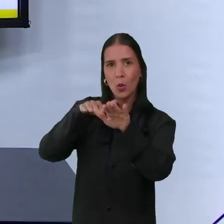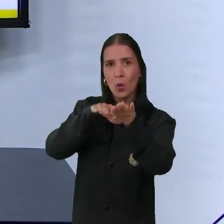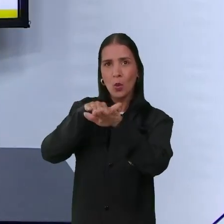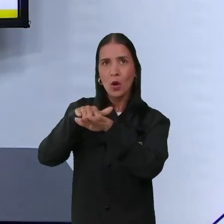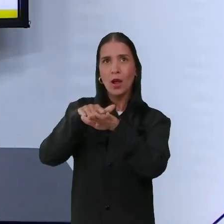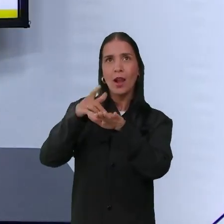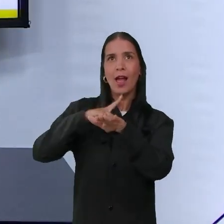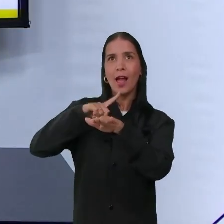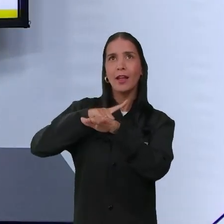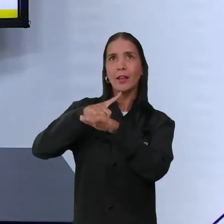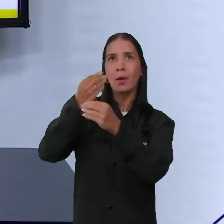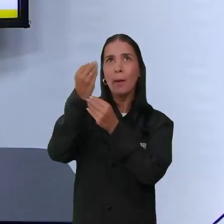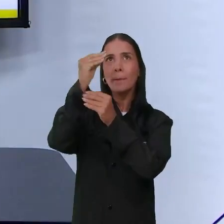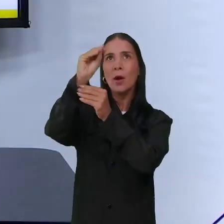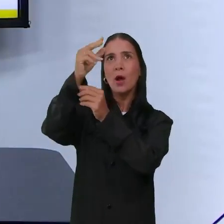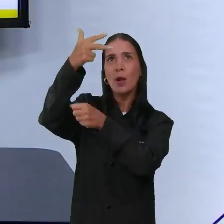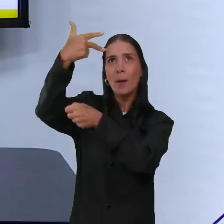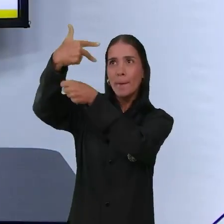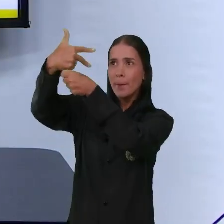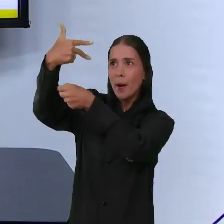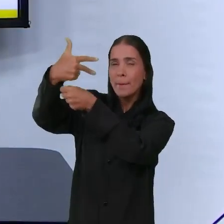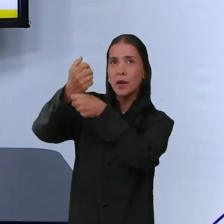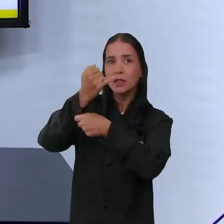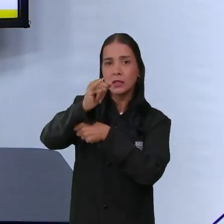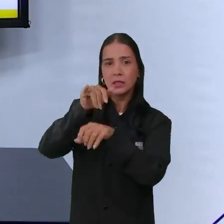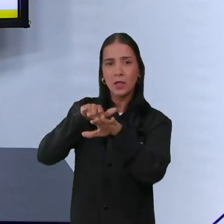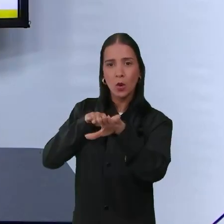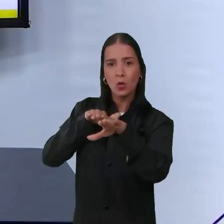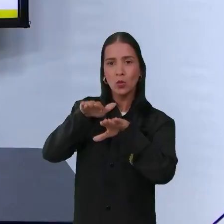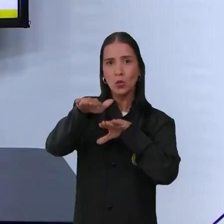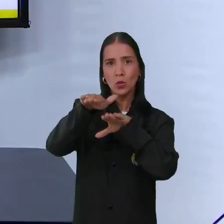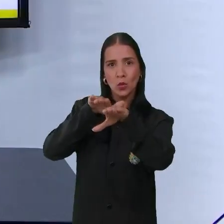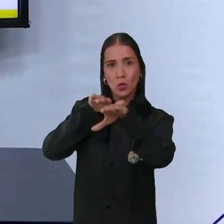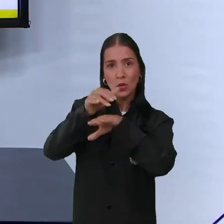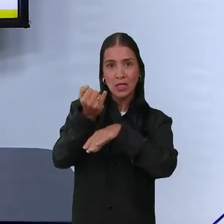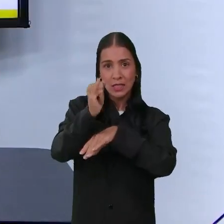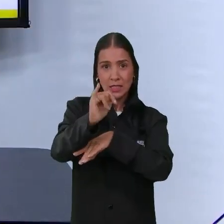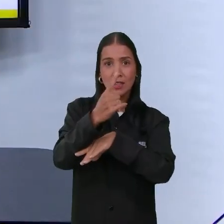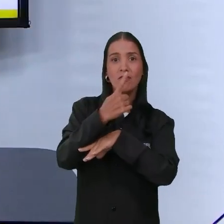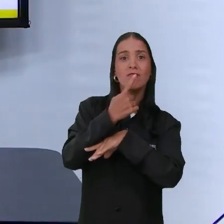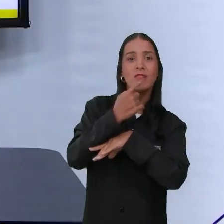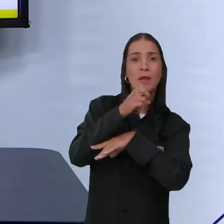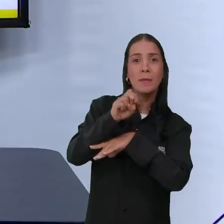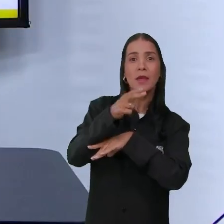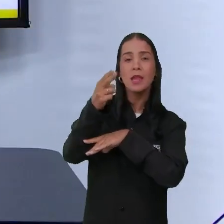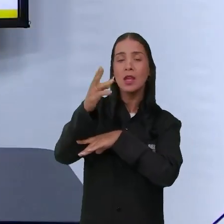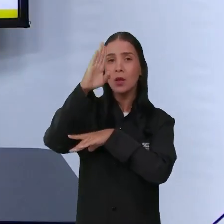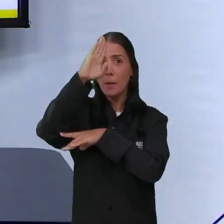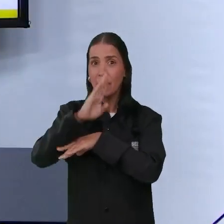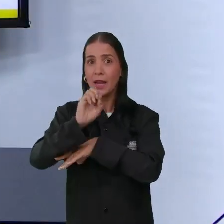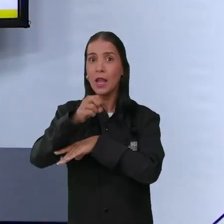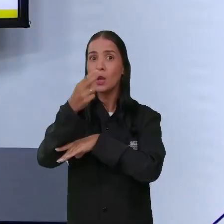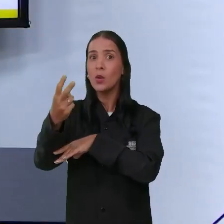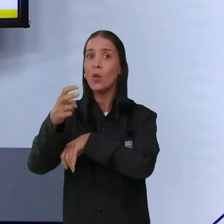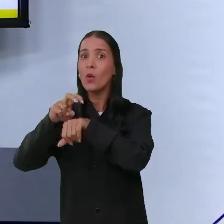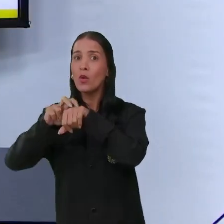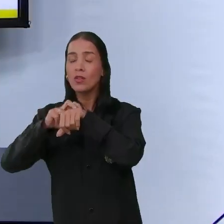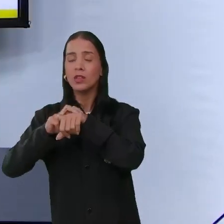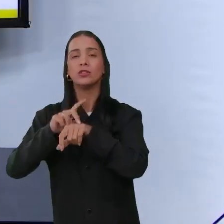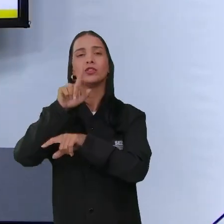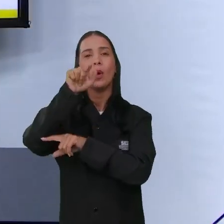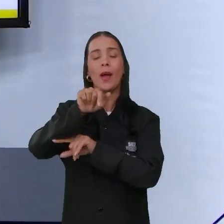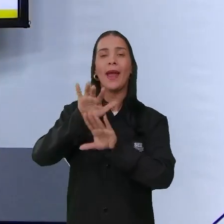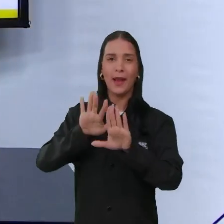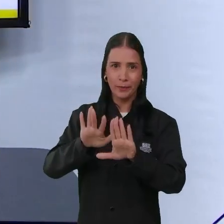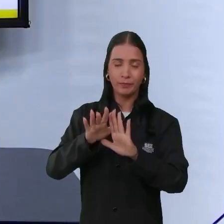ser filmados se estão passando com sinal aberto ou com sinal fechado. Então, fundamentalmente é isso. Às